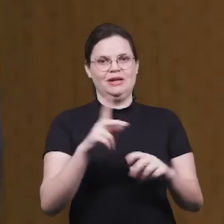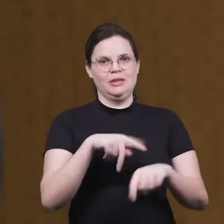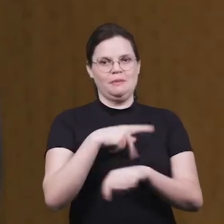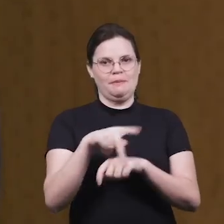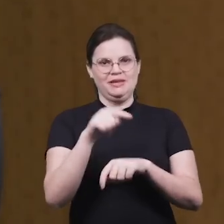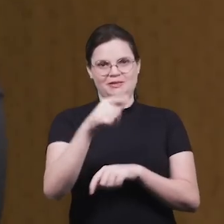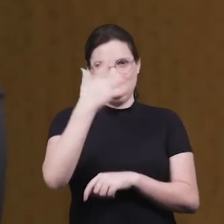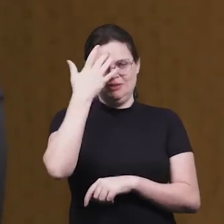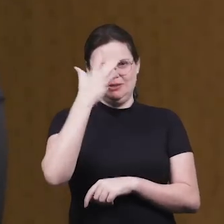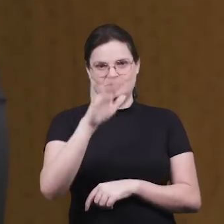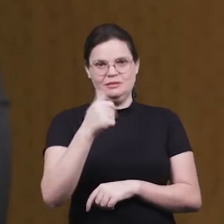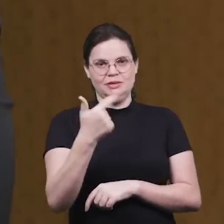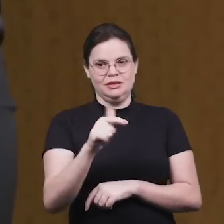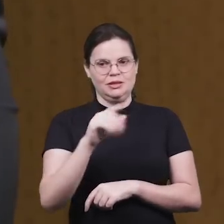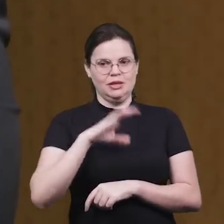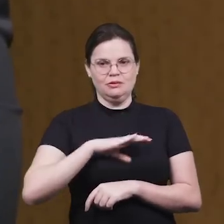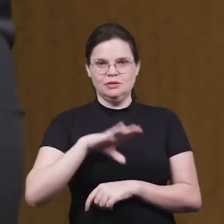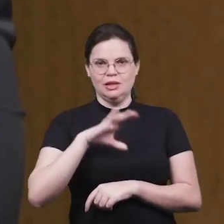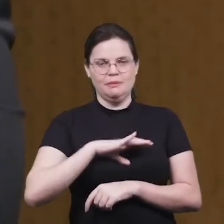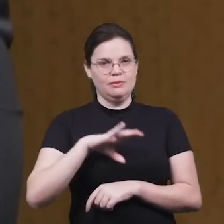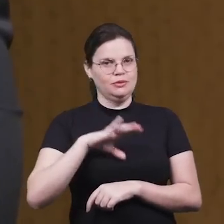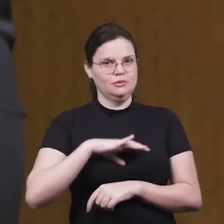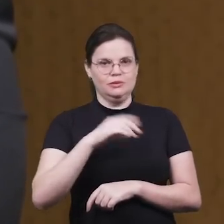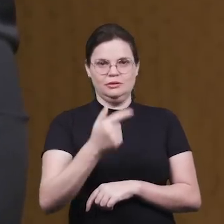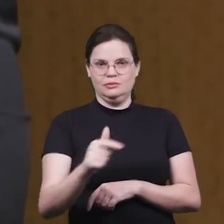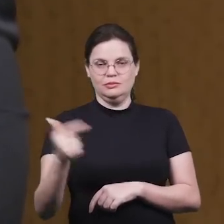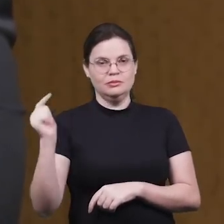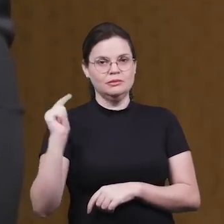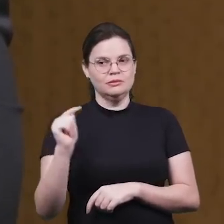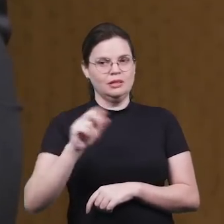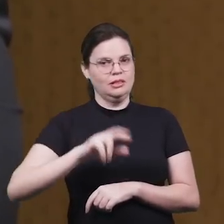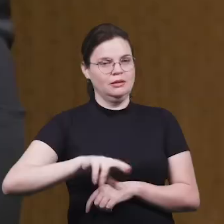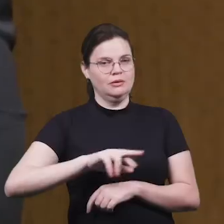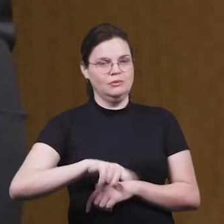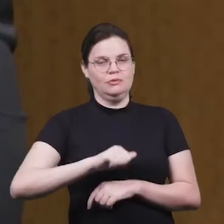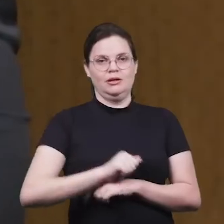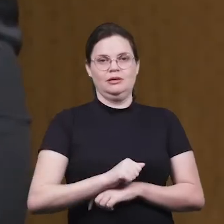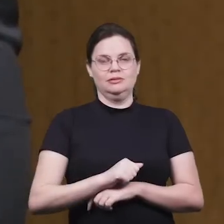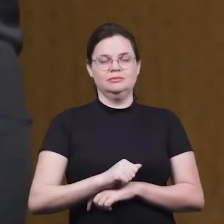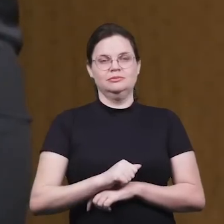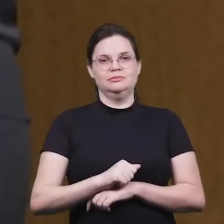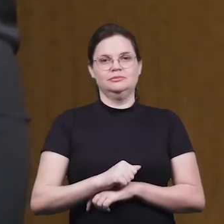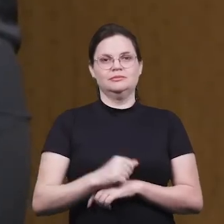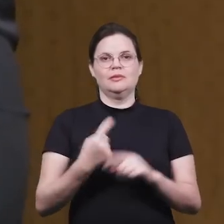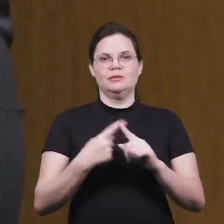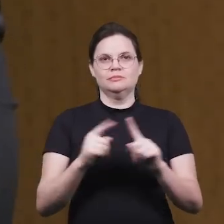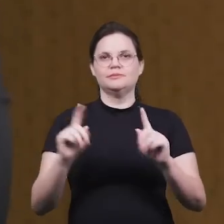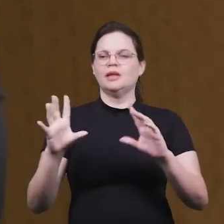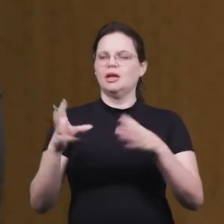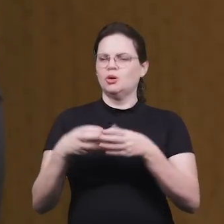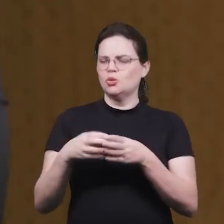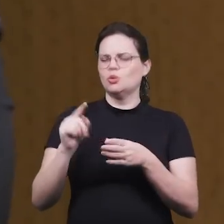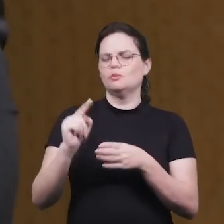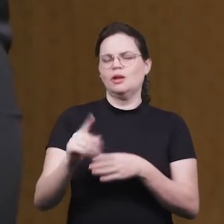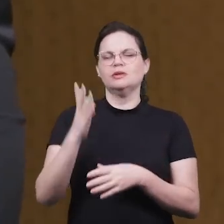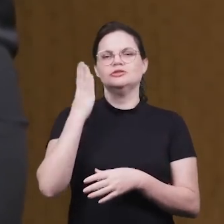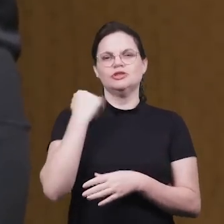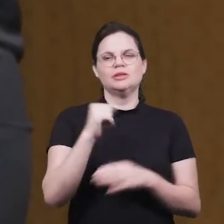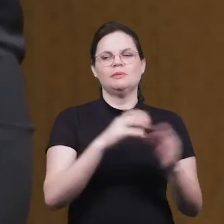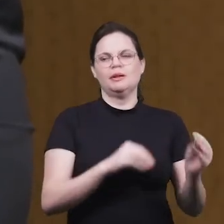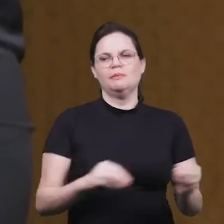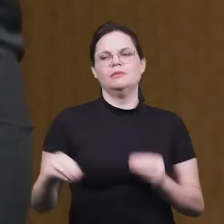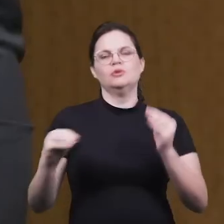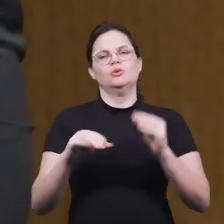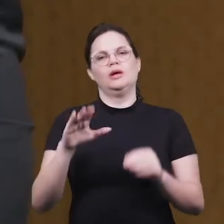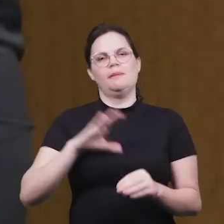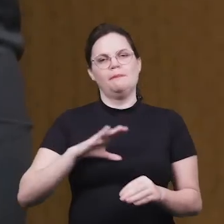que não tem português, né, como seu idioma principal, mesmo tendo grupos de brasileiros lá, grupos de